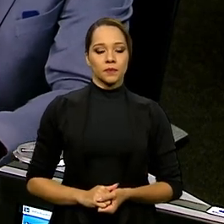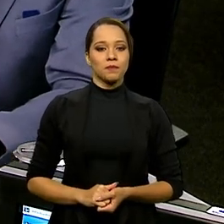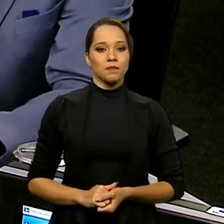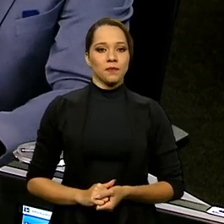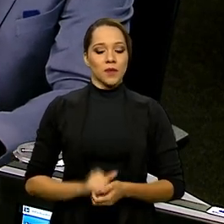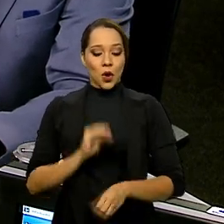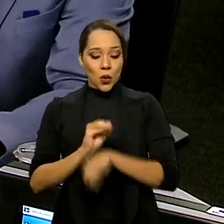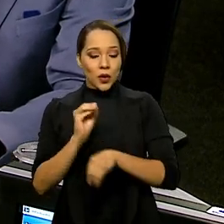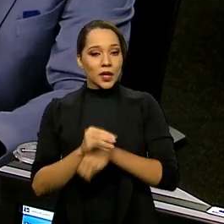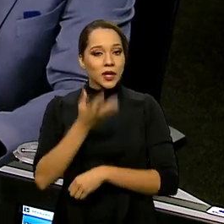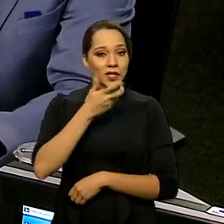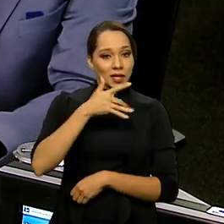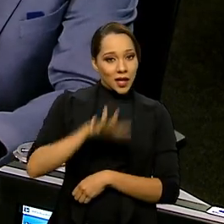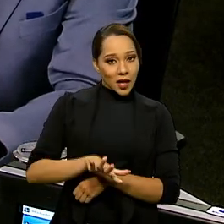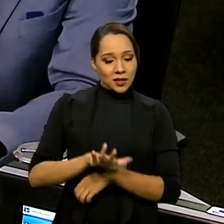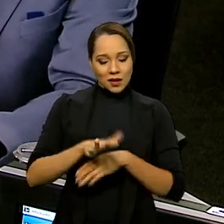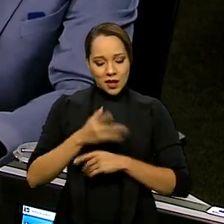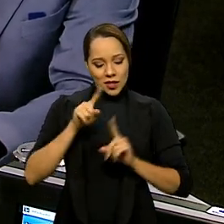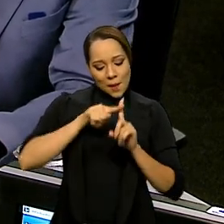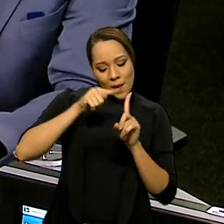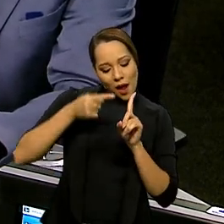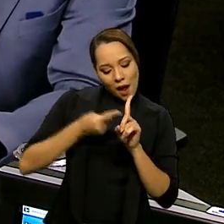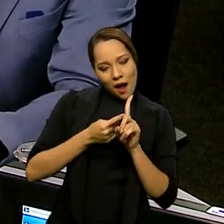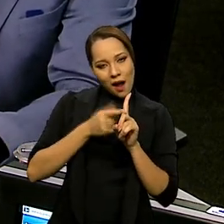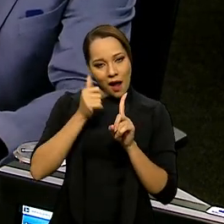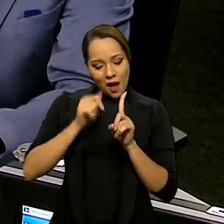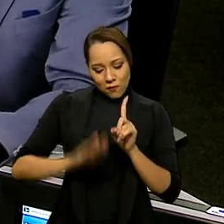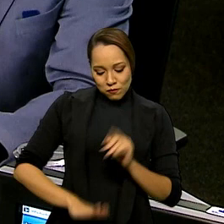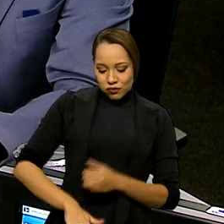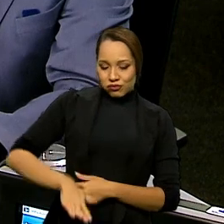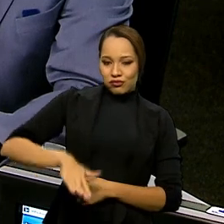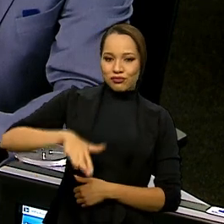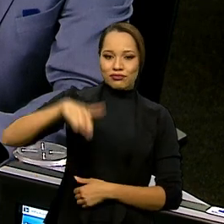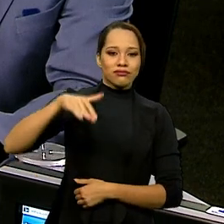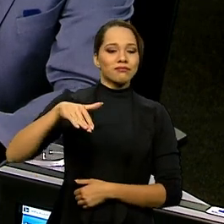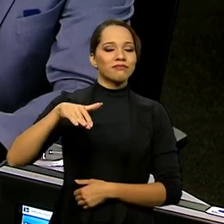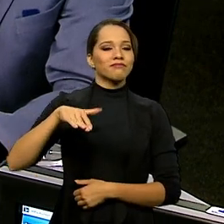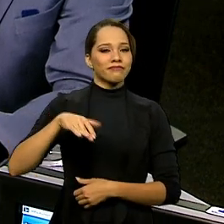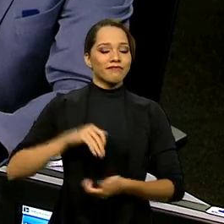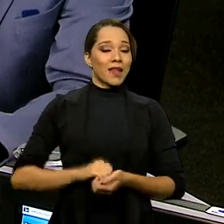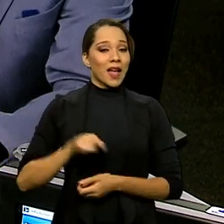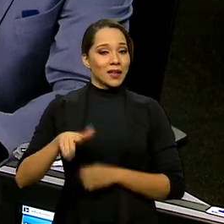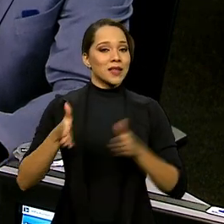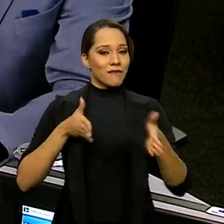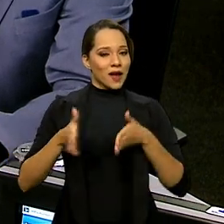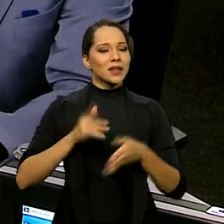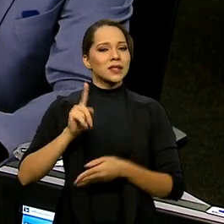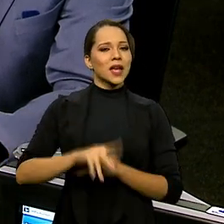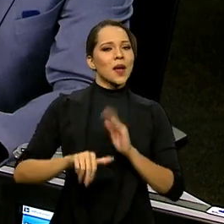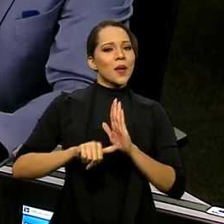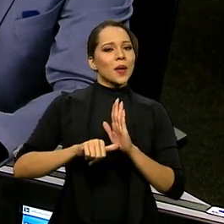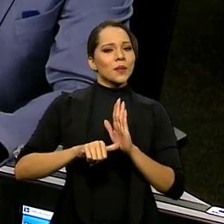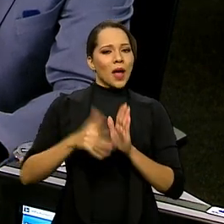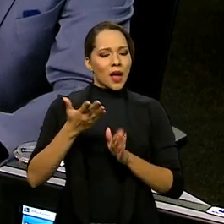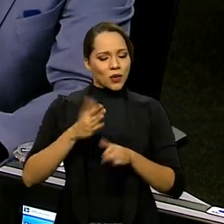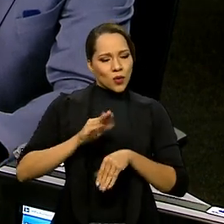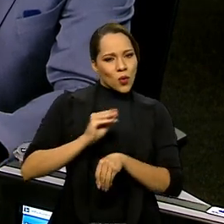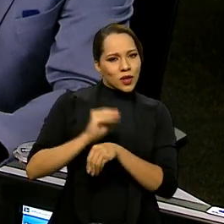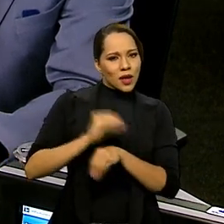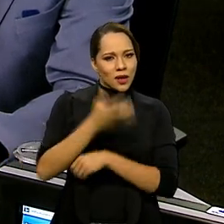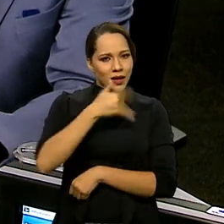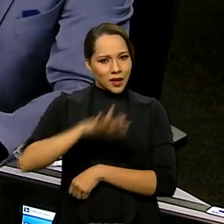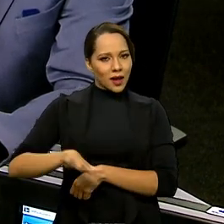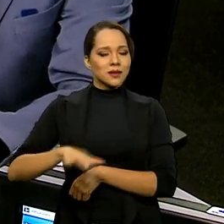Cuidar de crianças desde o momento da gestação da mãe até os primeiros anos de vida. Esta fase, chamada de primeira infância, é essencial